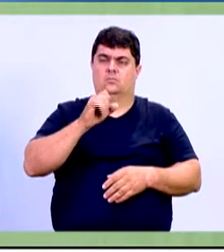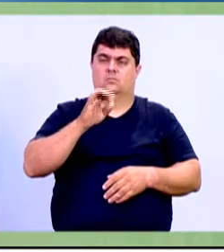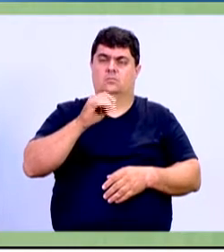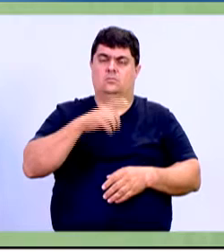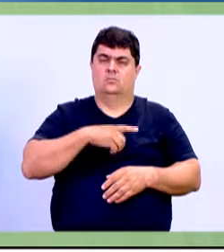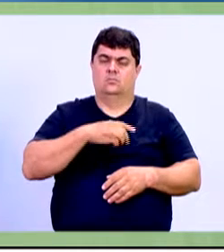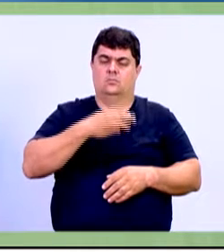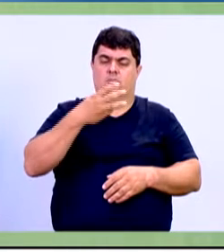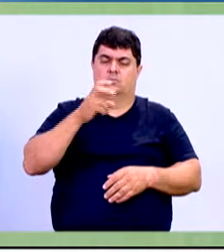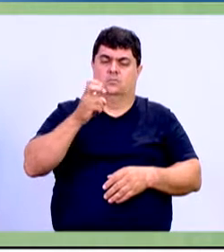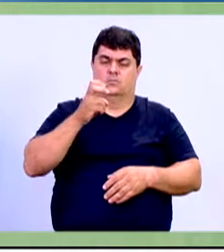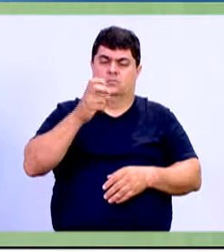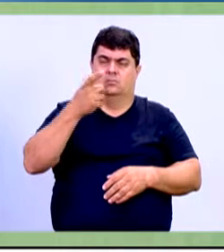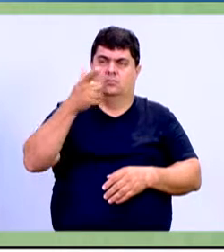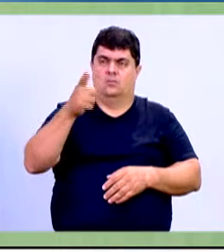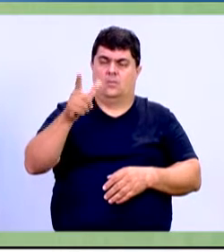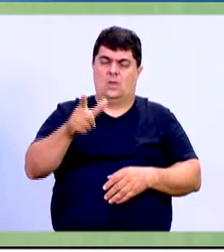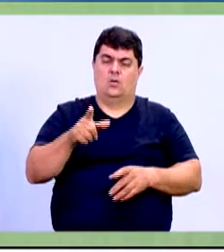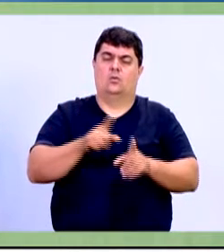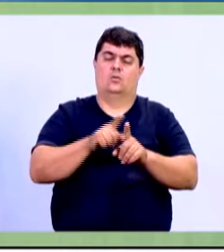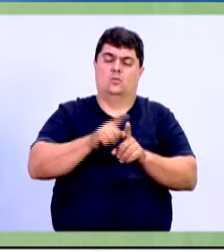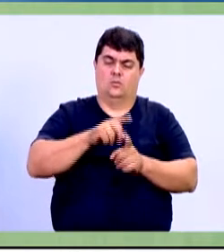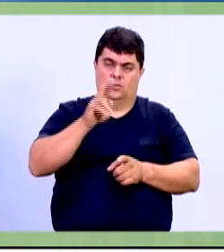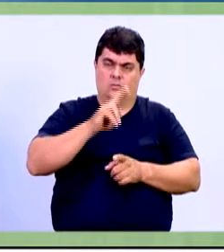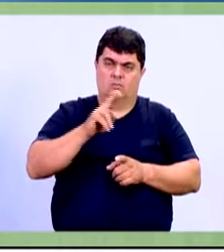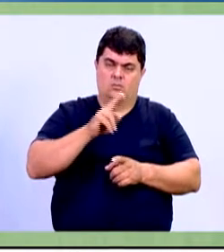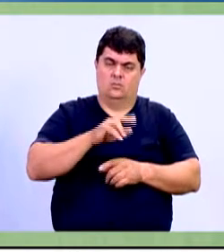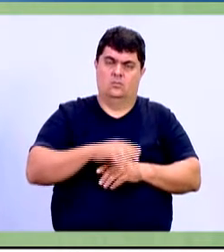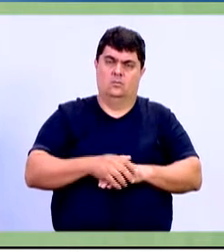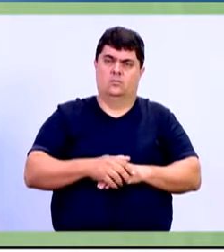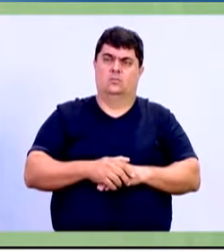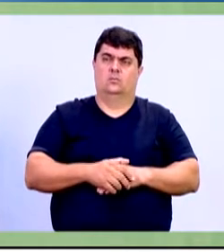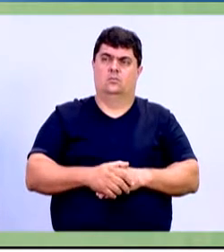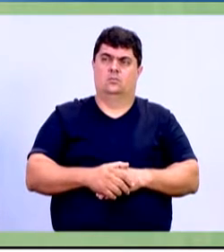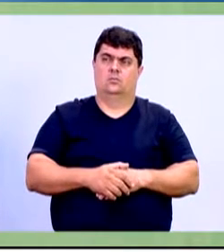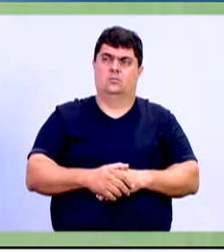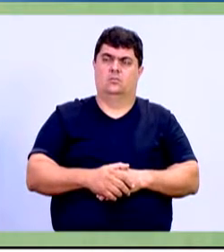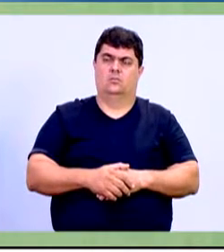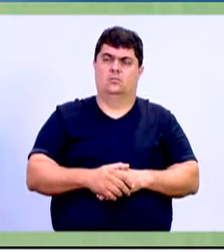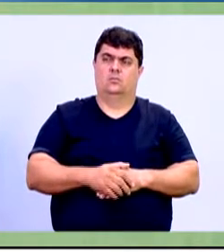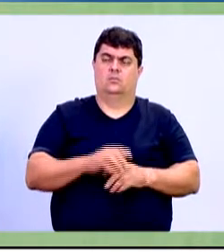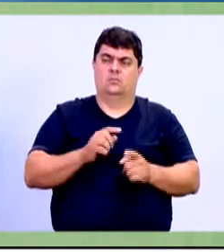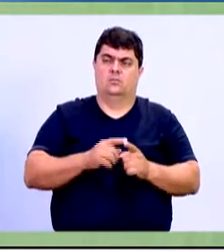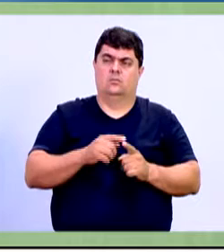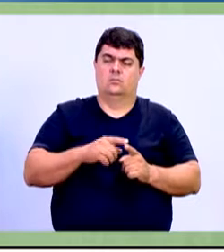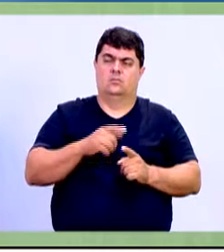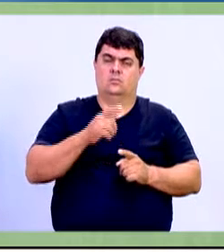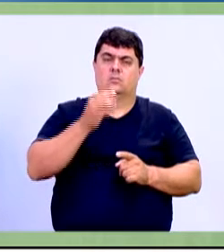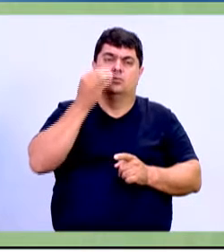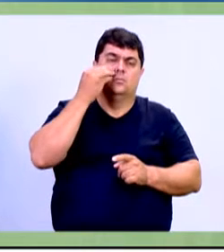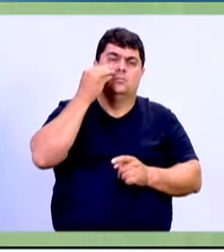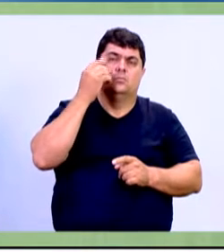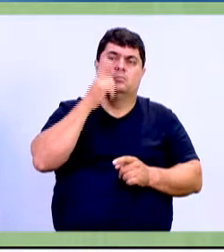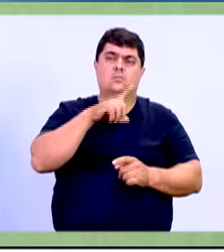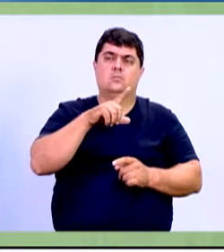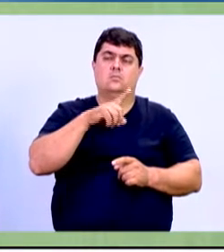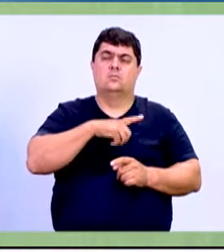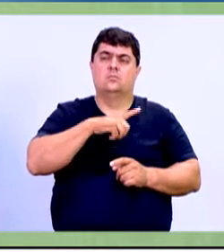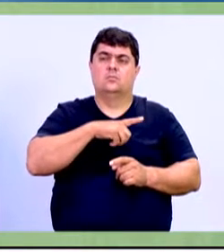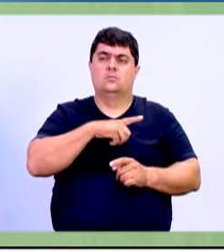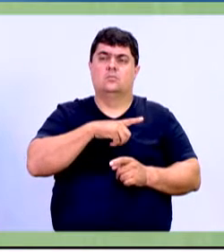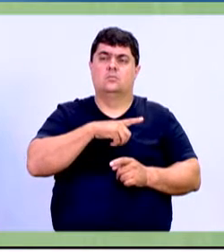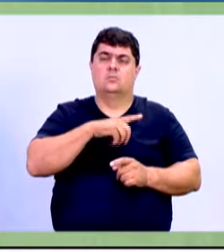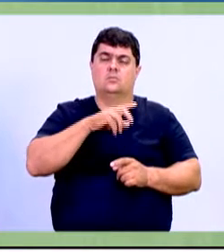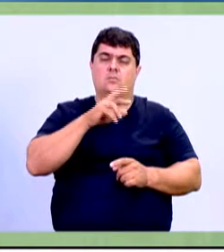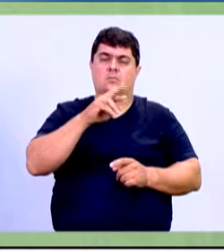35 aplicações de terceiros ou open source para atendimento de serviços ou Common, para Redmine, que é o